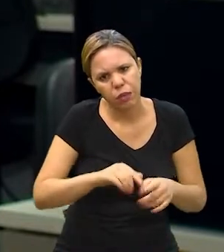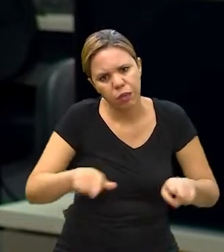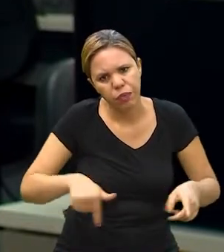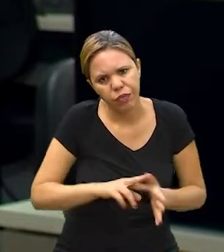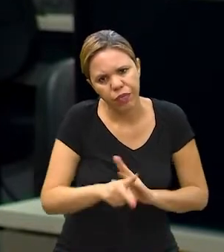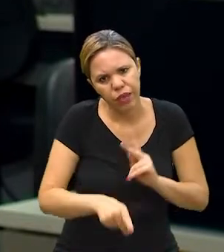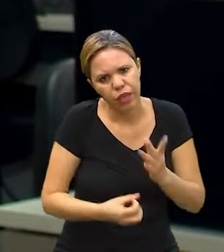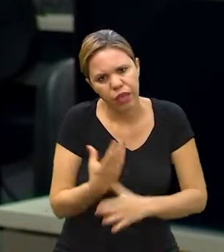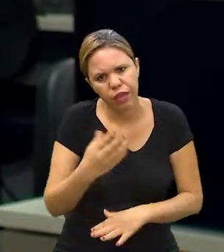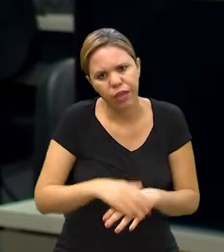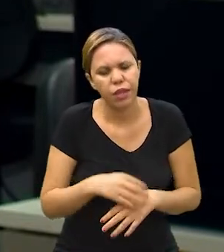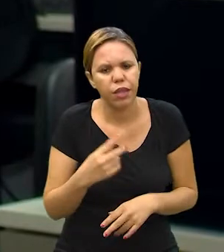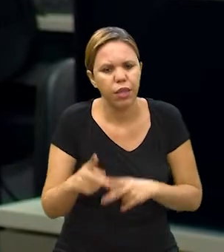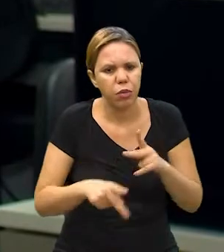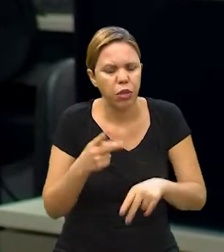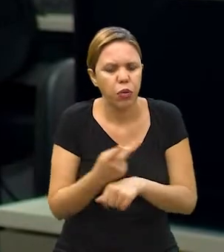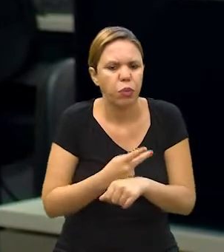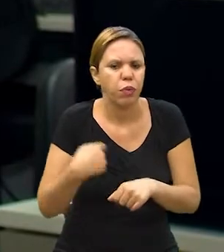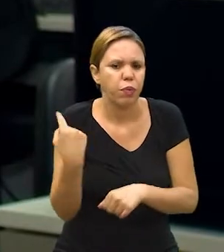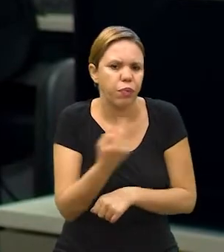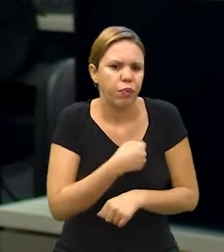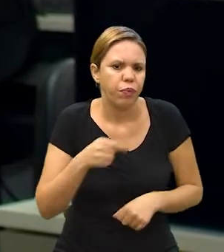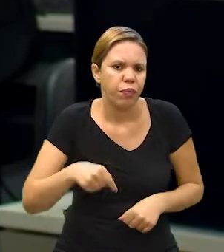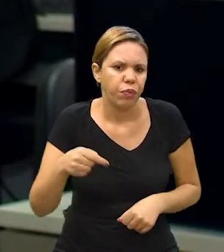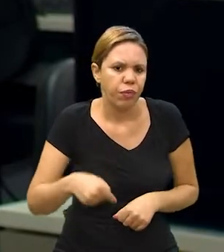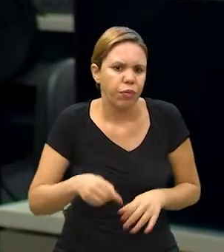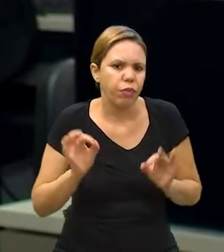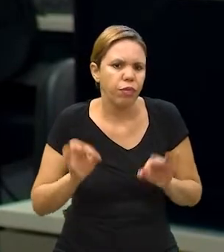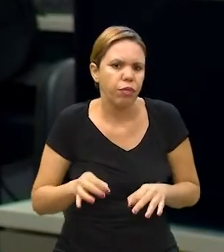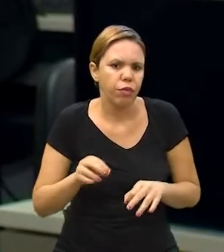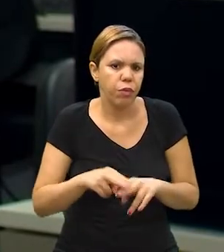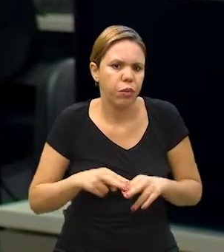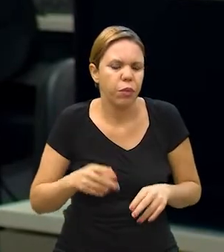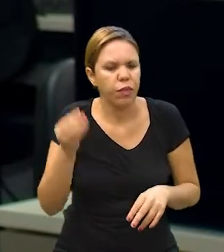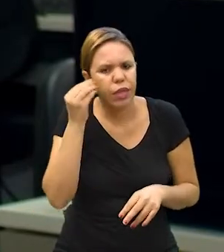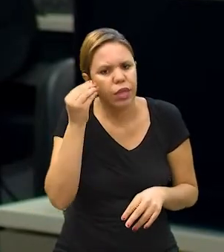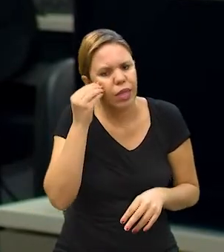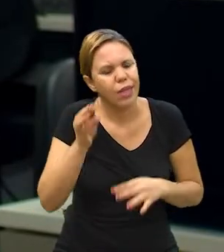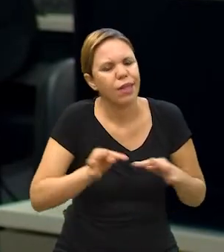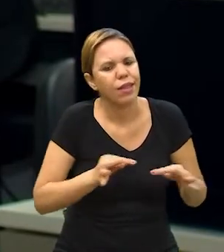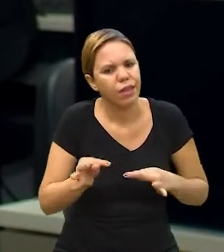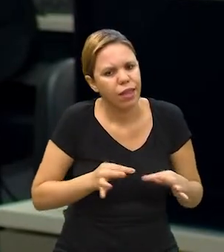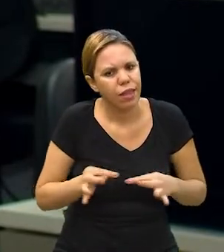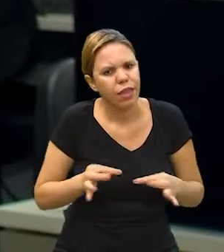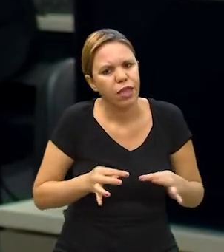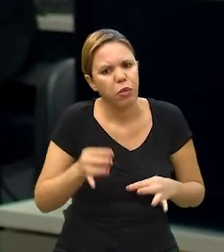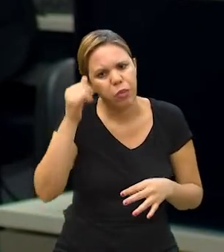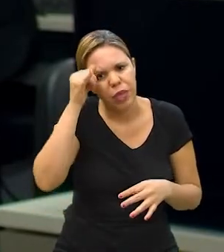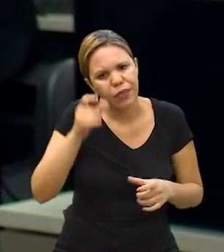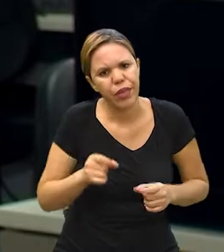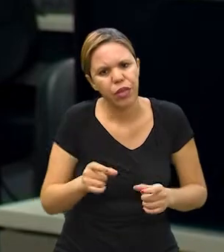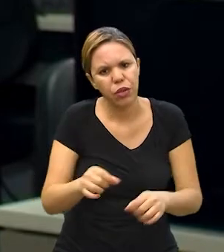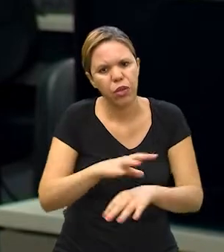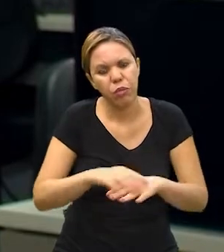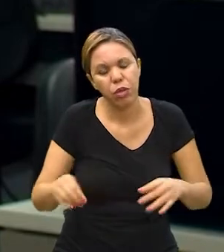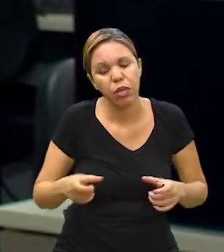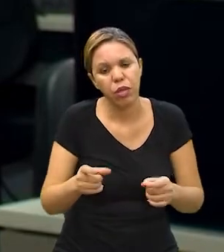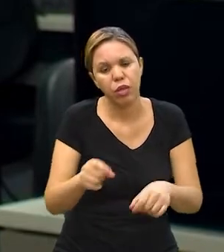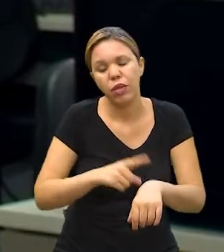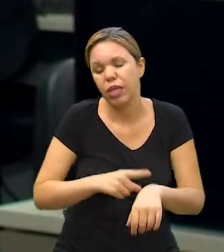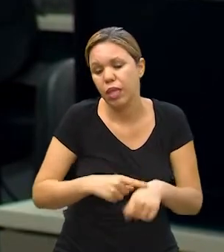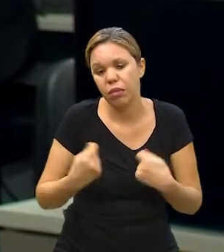várias situações em que pessoas nos procuraram justamente por estarem tentando se tratar de câncer e que não conseguiam fazer isso no